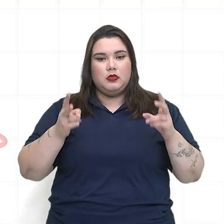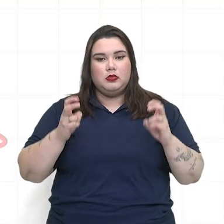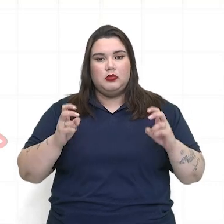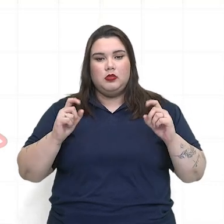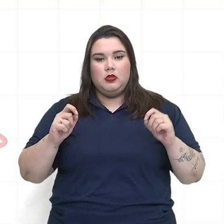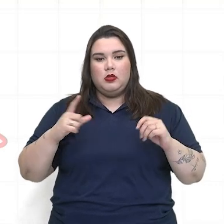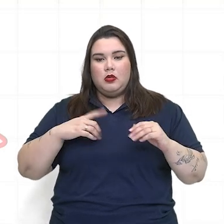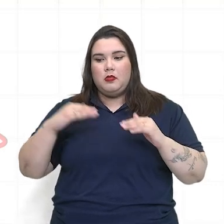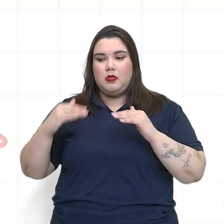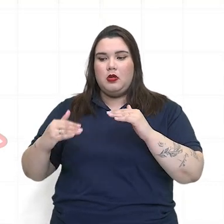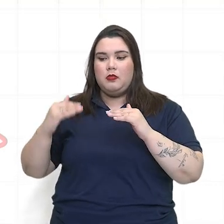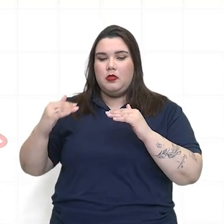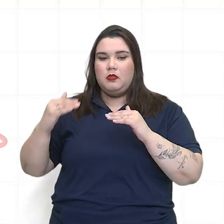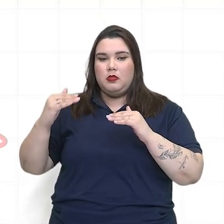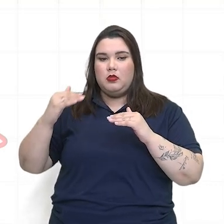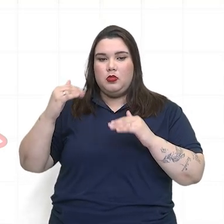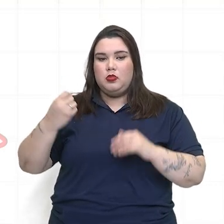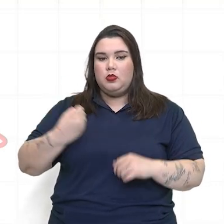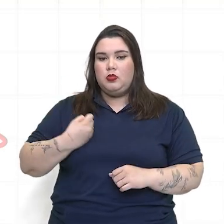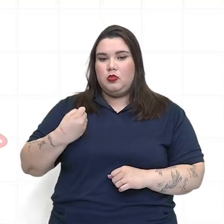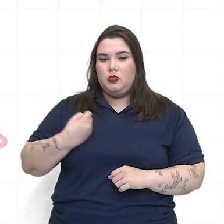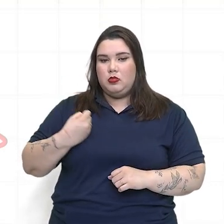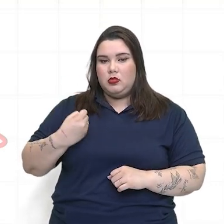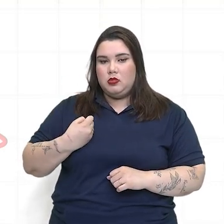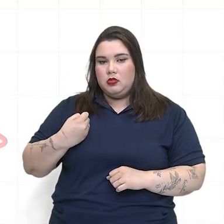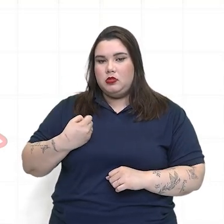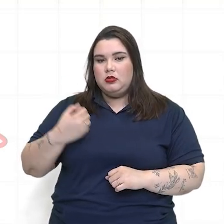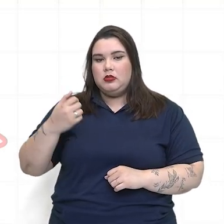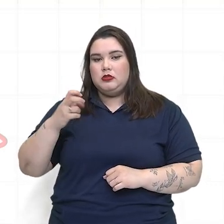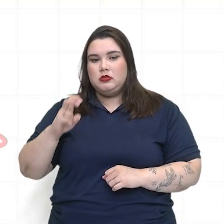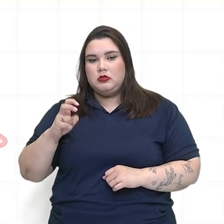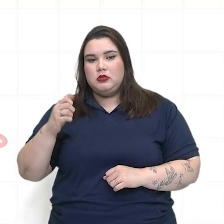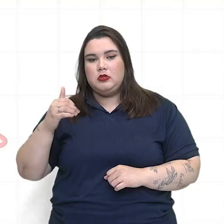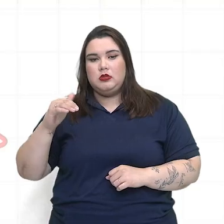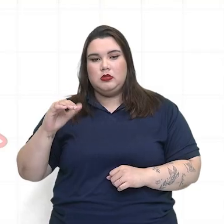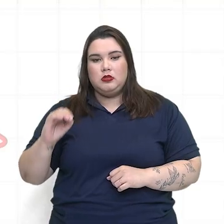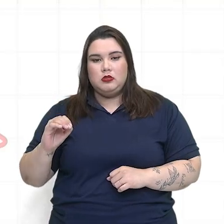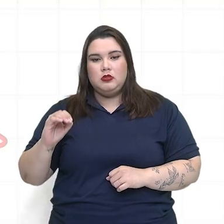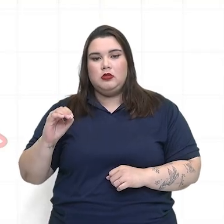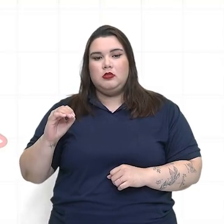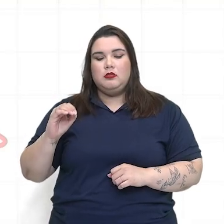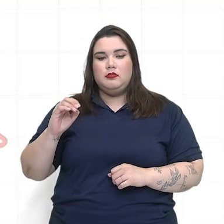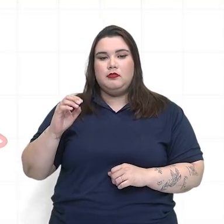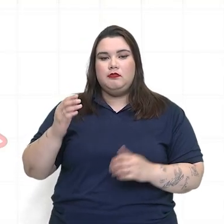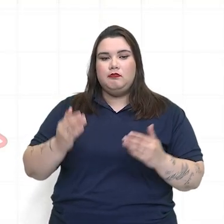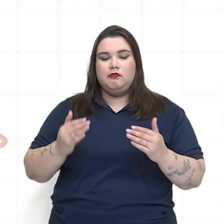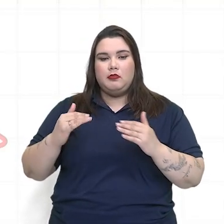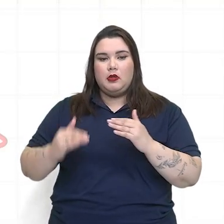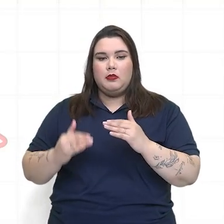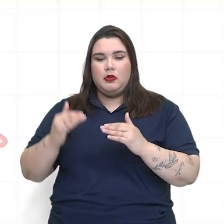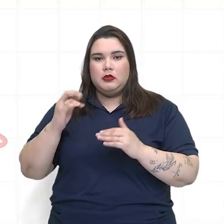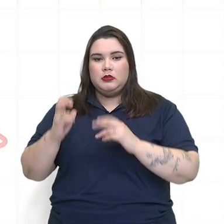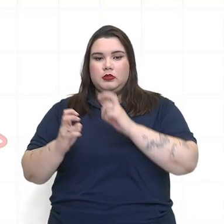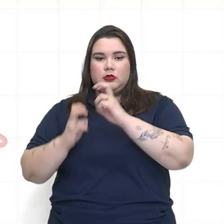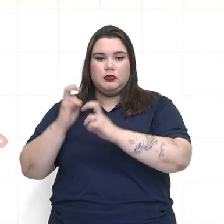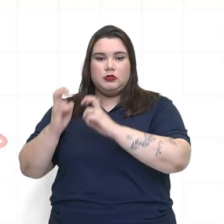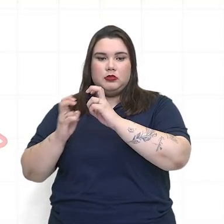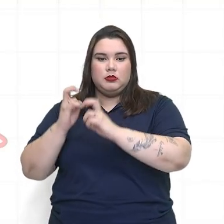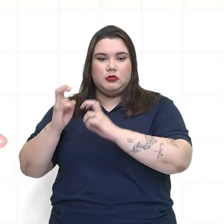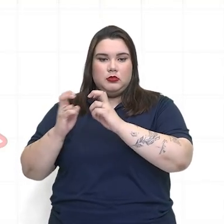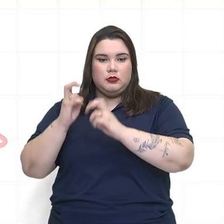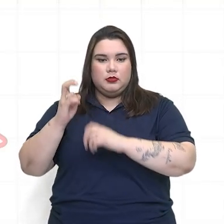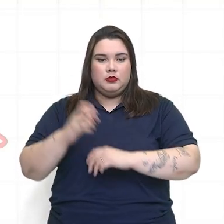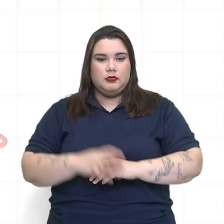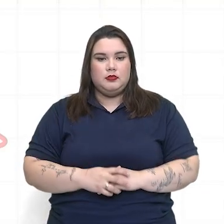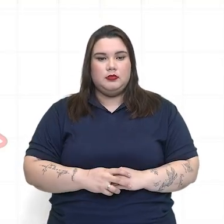que as colunas aqui teriam valores aqui, no caso da vertical, né, vamos supor, de 5 em 5,